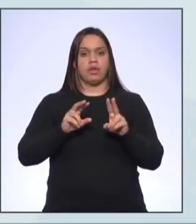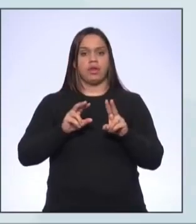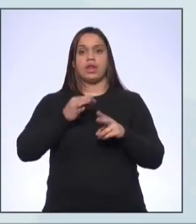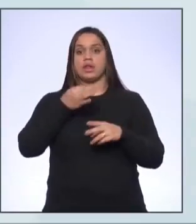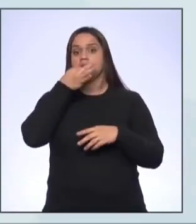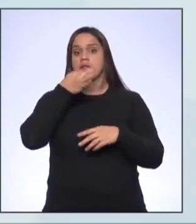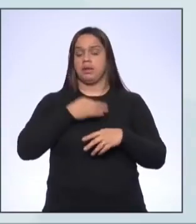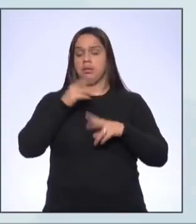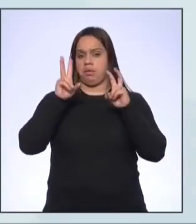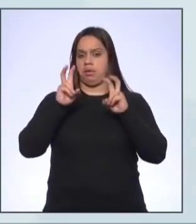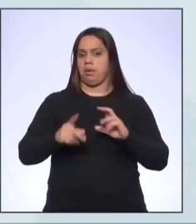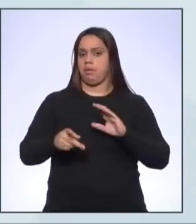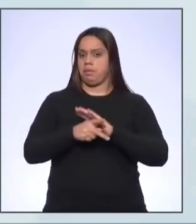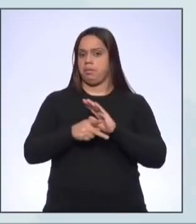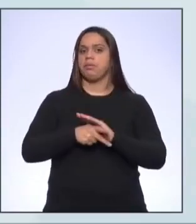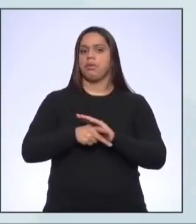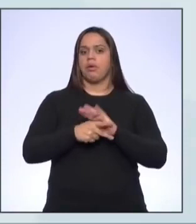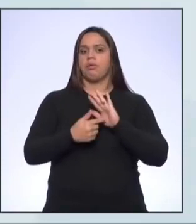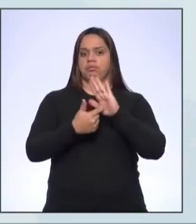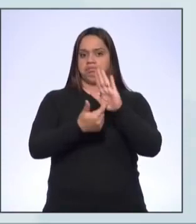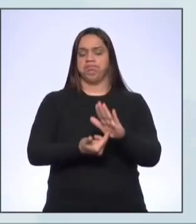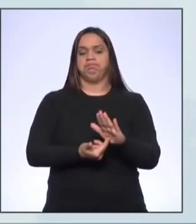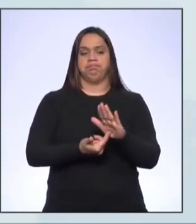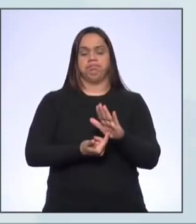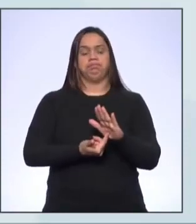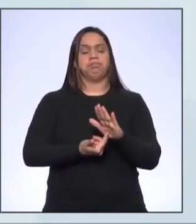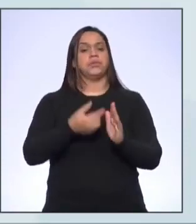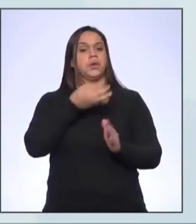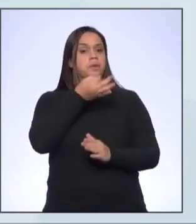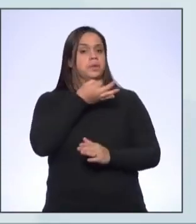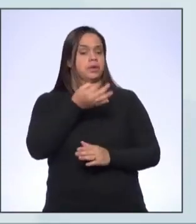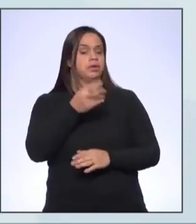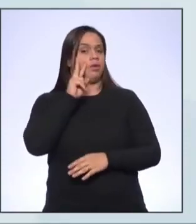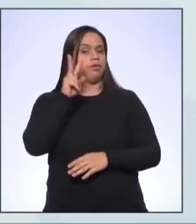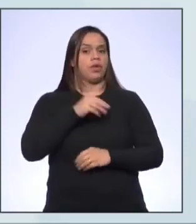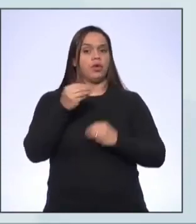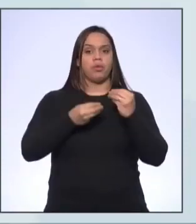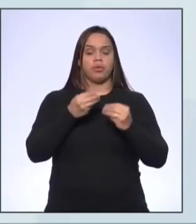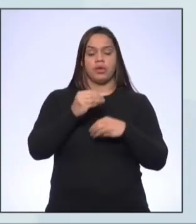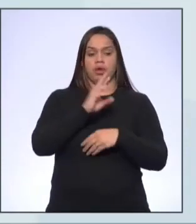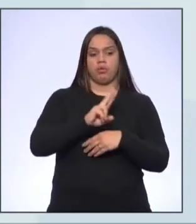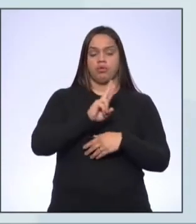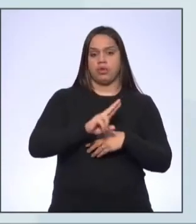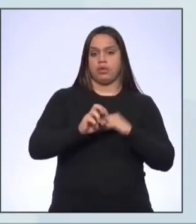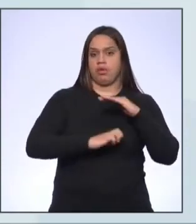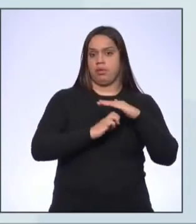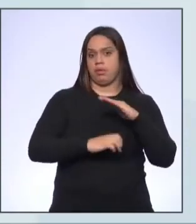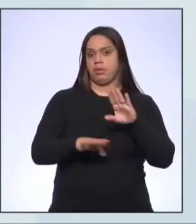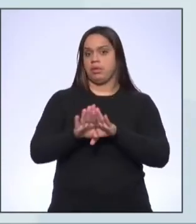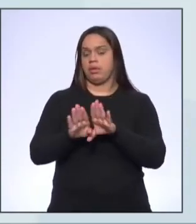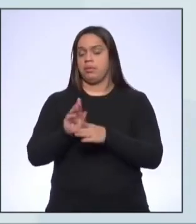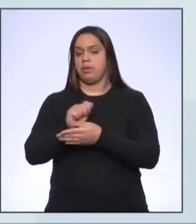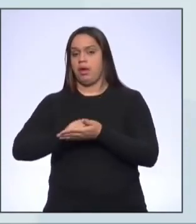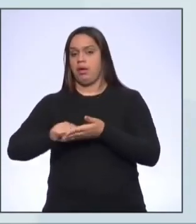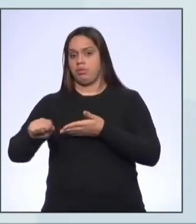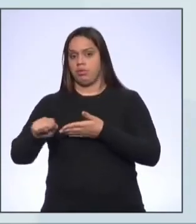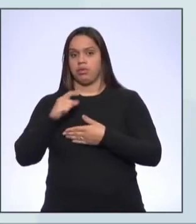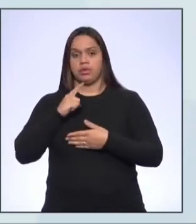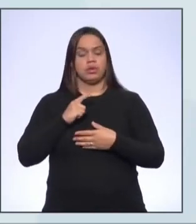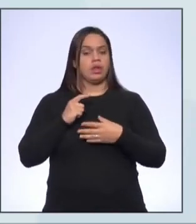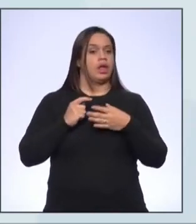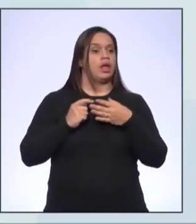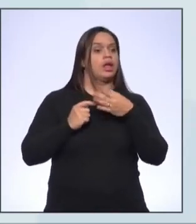o posicionamento. Observe como são usados pelo laboratório e pelo autor. Então, temos dois tipos de argumentos. Temos os argumentos